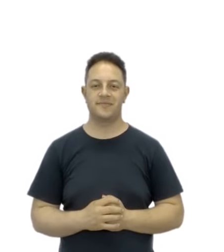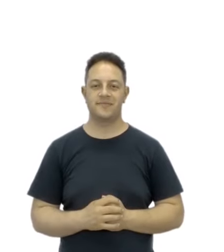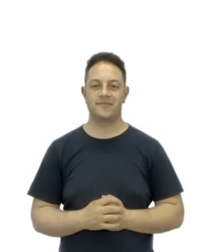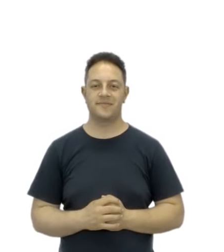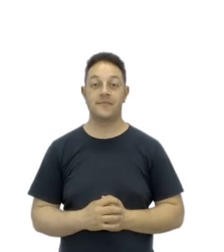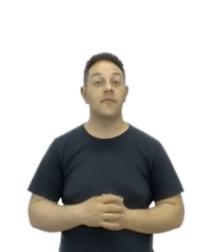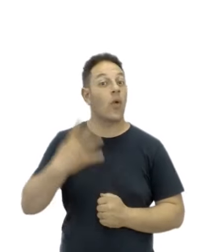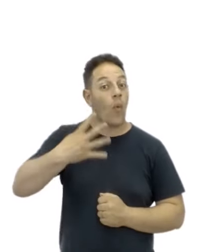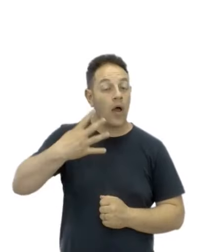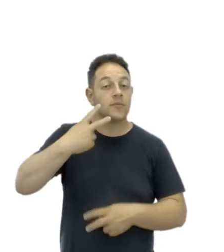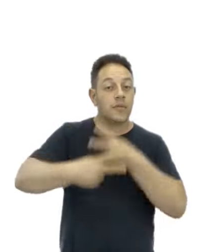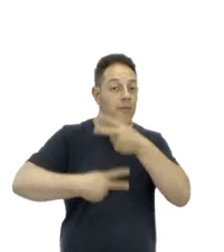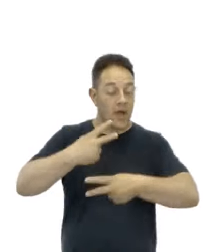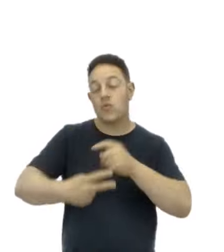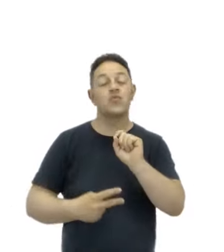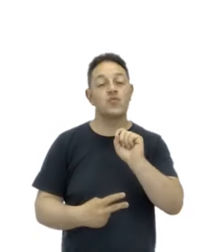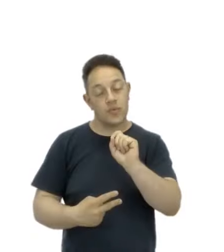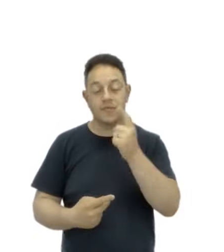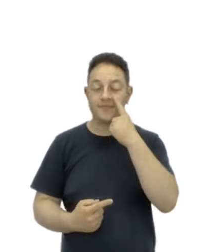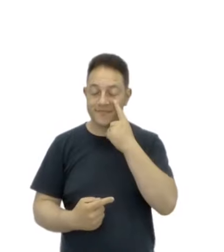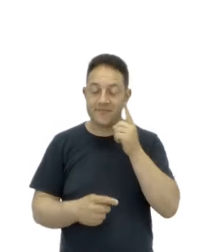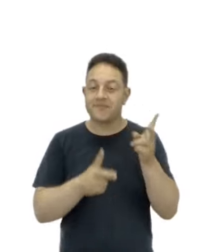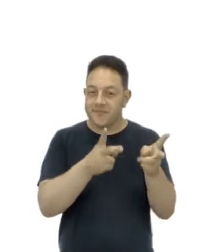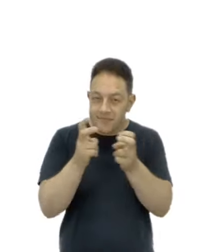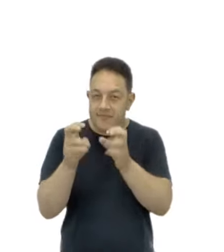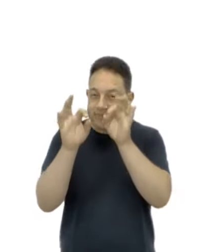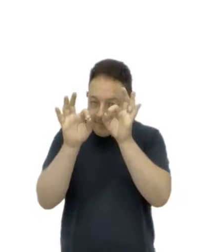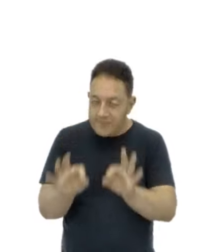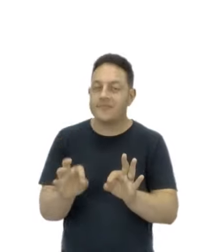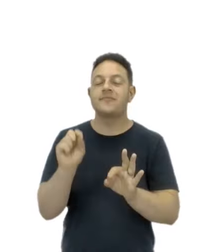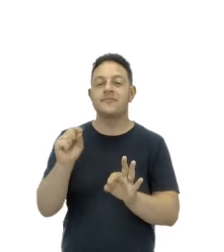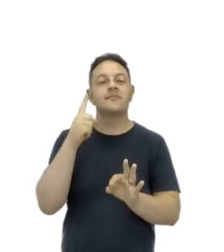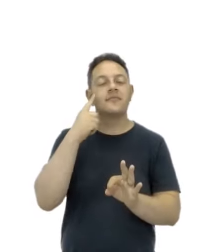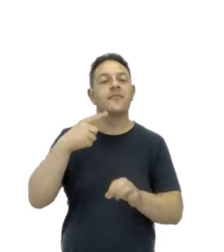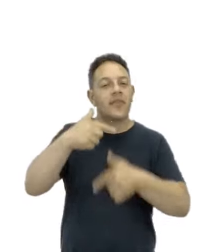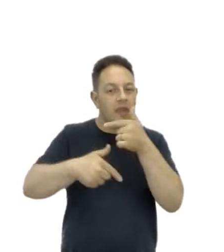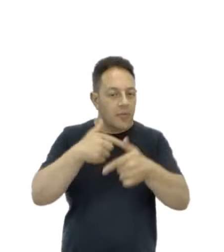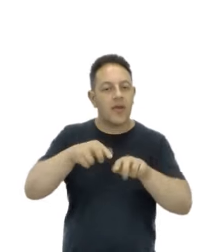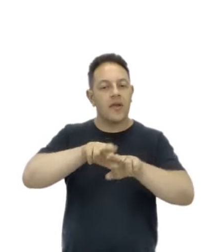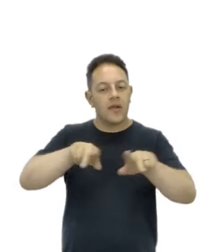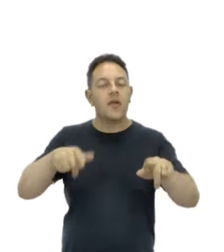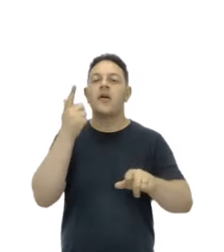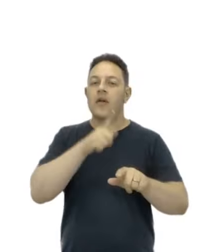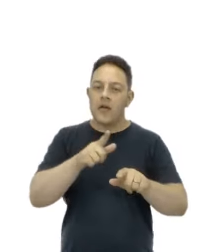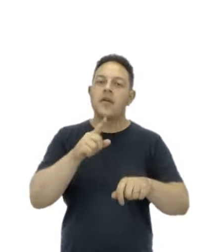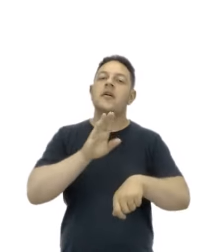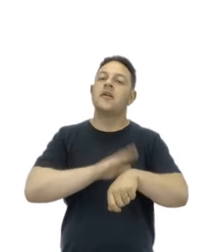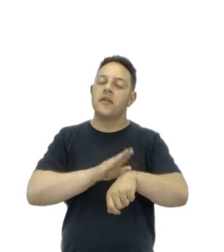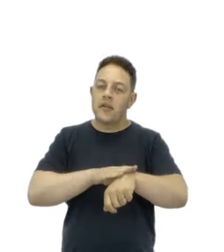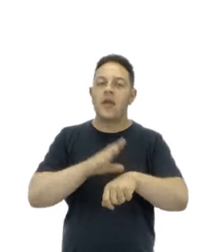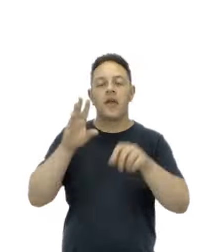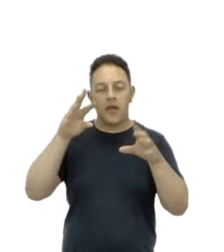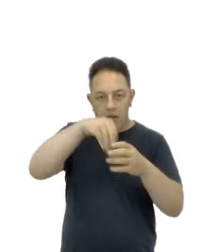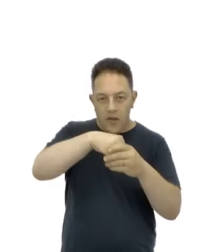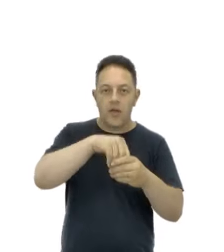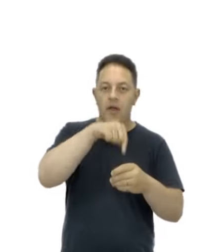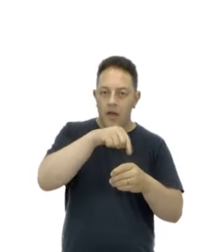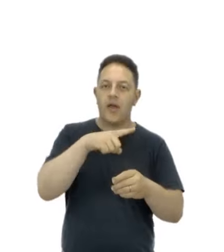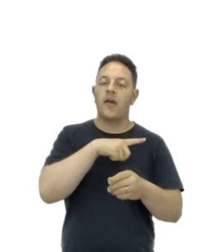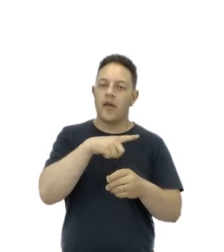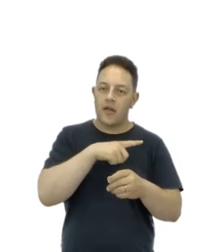No quarto bimestre, olhando especificamente para ele, cujo trabalho se desenvolverá dentro do pensamento aritmético,